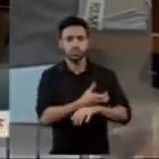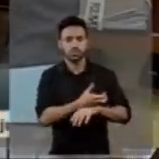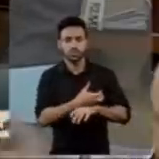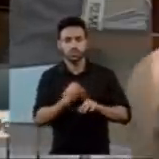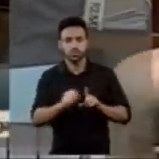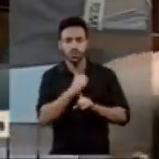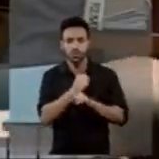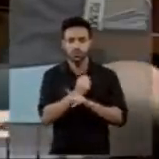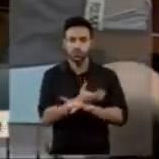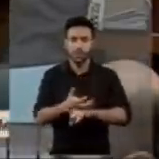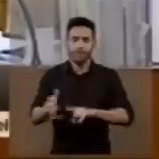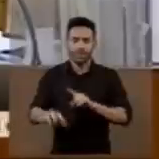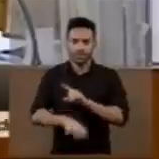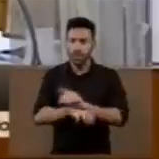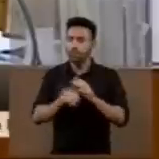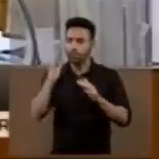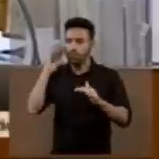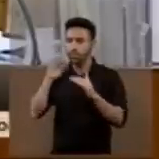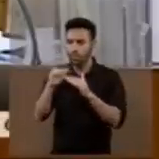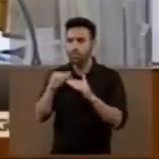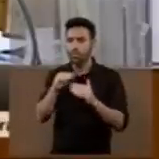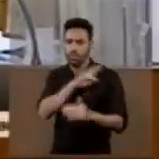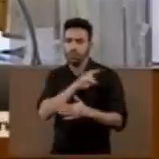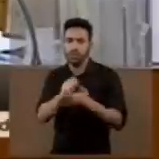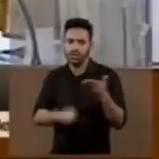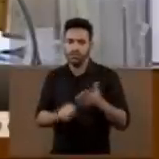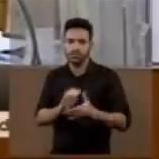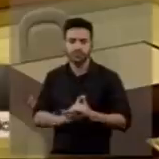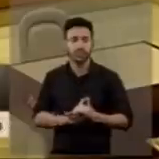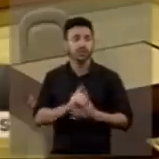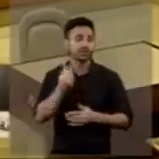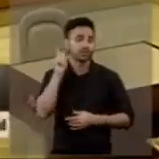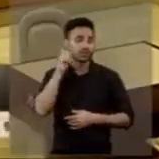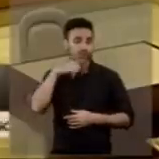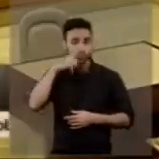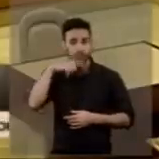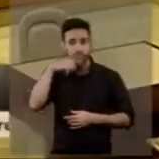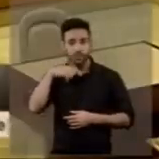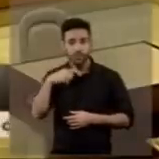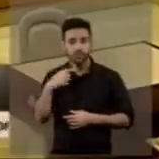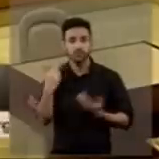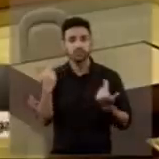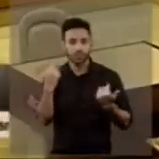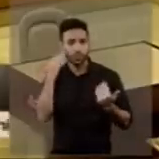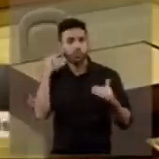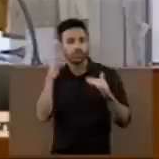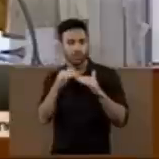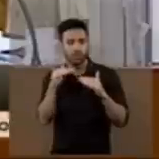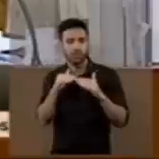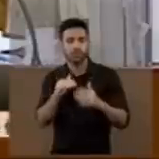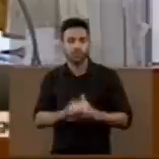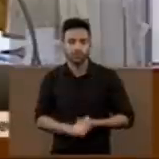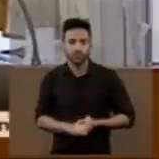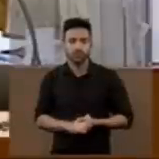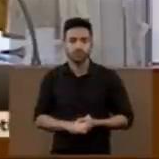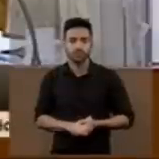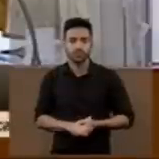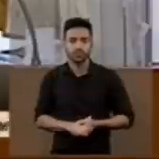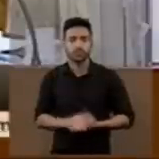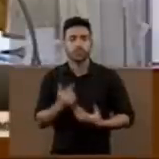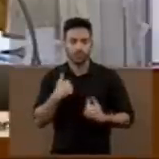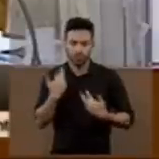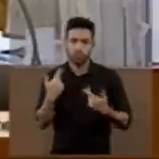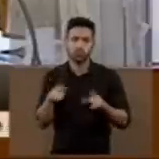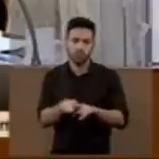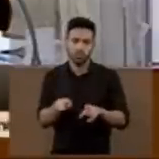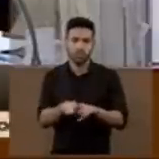acompanho integralmente o eminente relator. Agradeço a presidência, ministro Gilmar Mendes. Eu também, presidente, acompanho. Eu também,